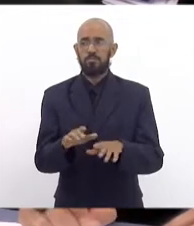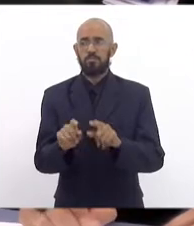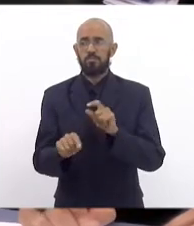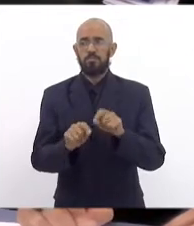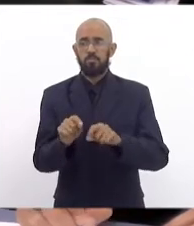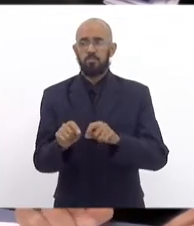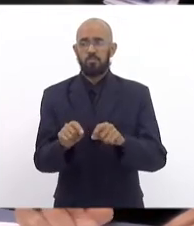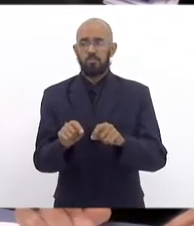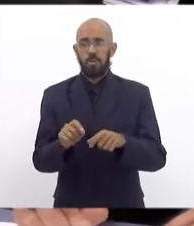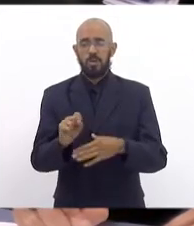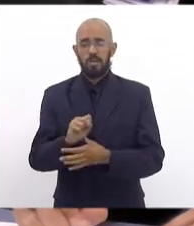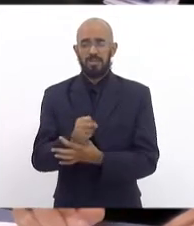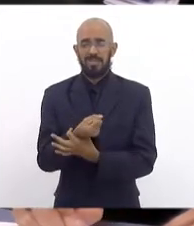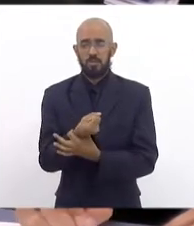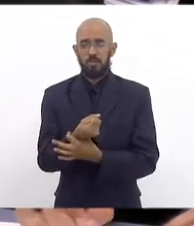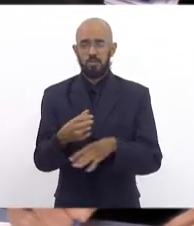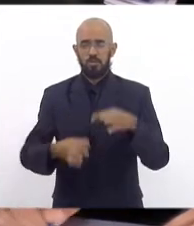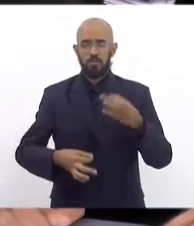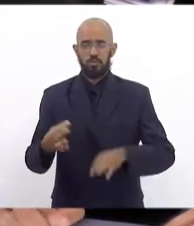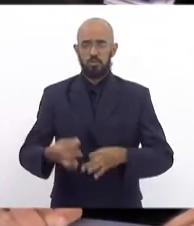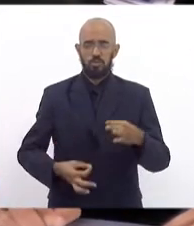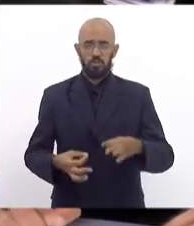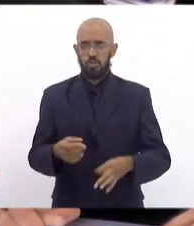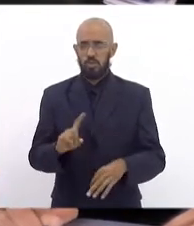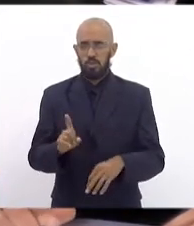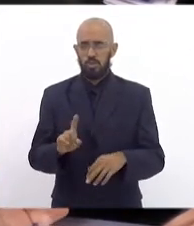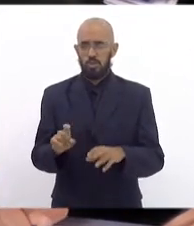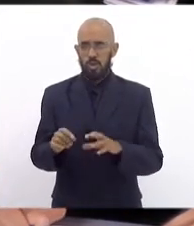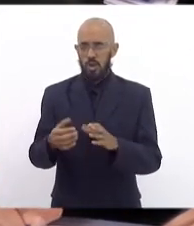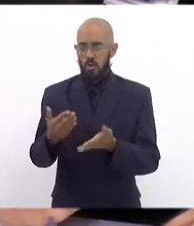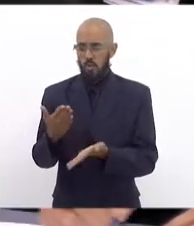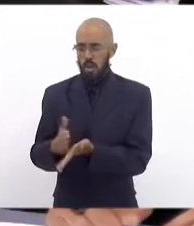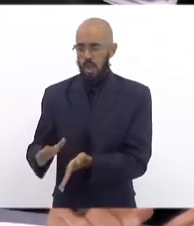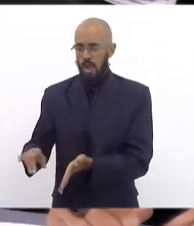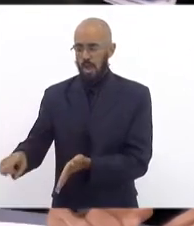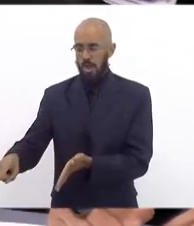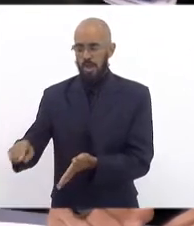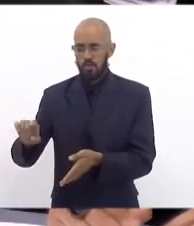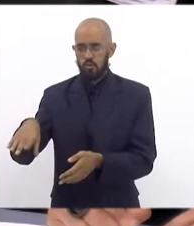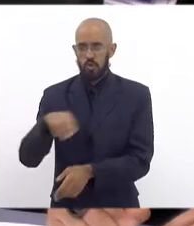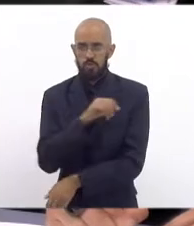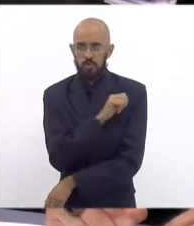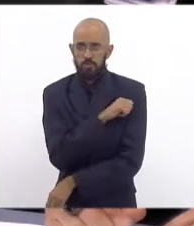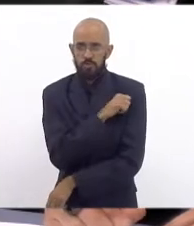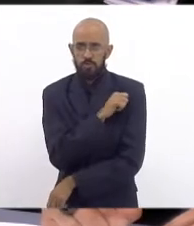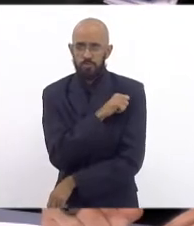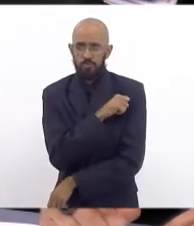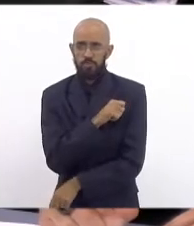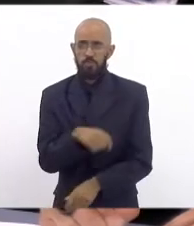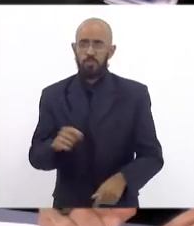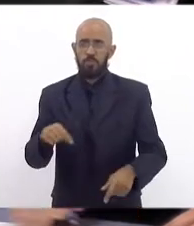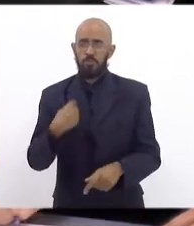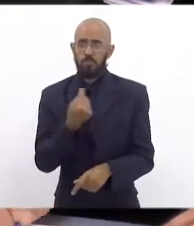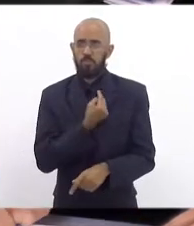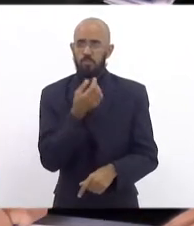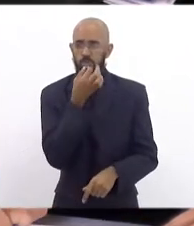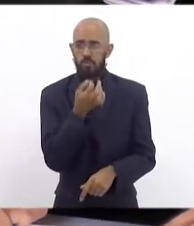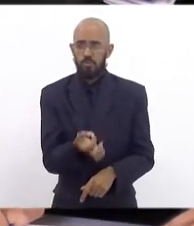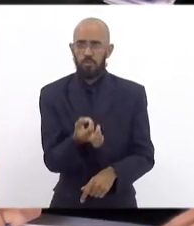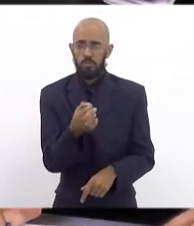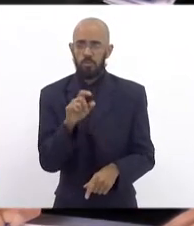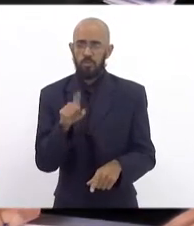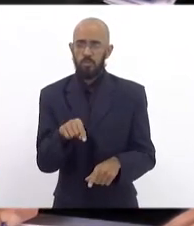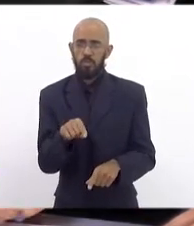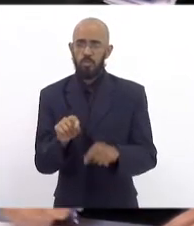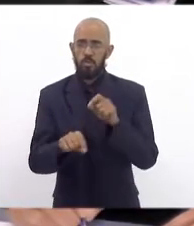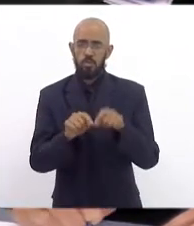pra dar segurança jurídica e não deixar é só a cargo da fiscalização esse entendimento nunca lhe cobrei a nossa sugestão é